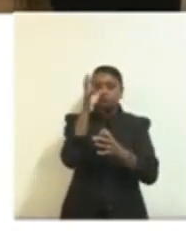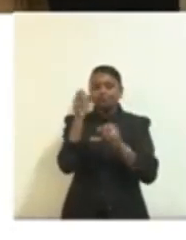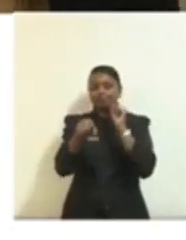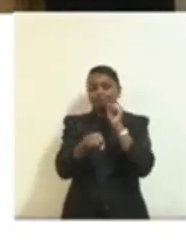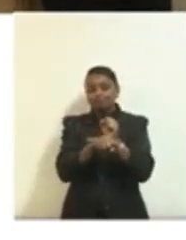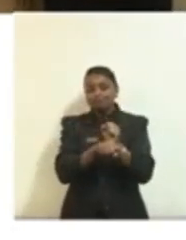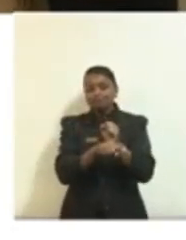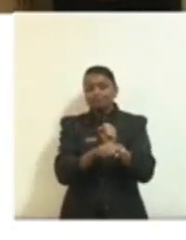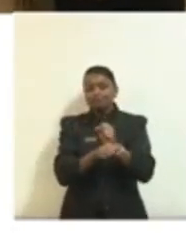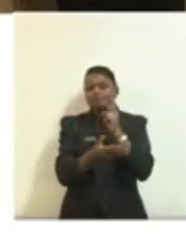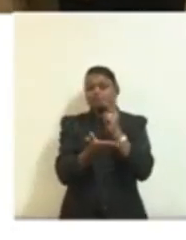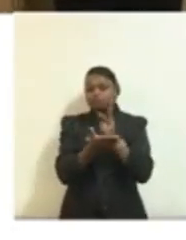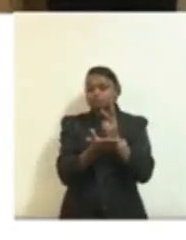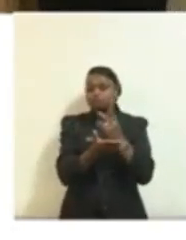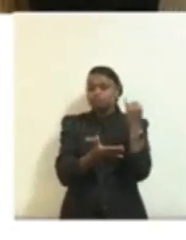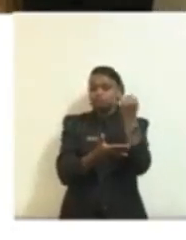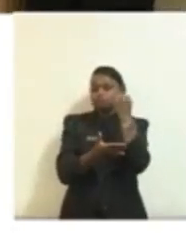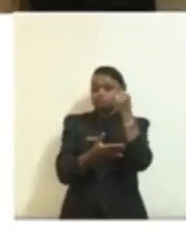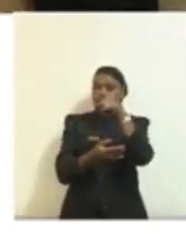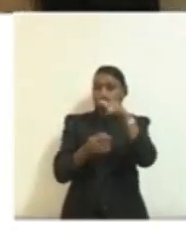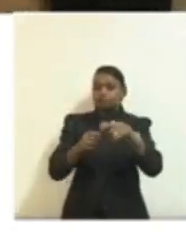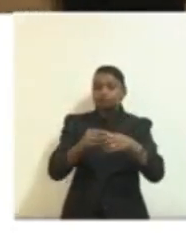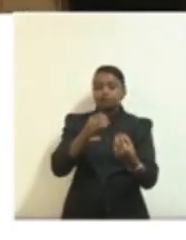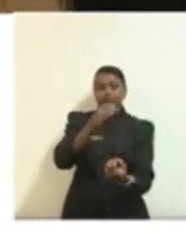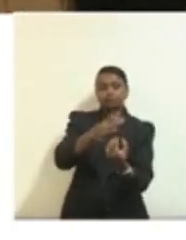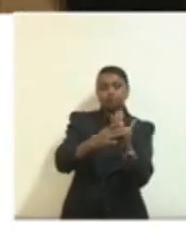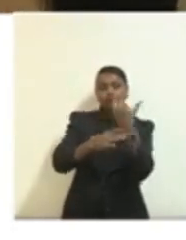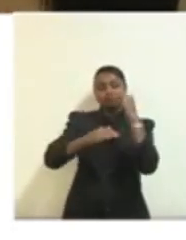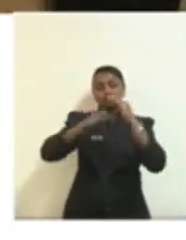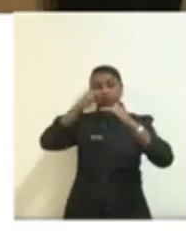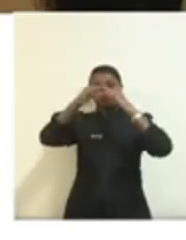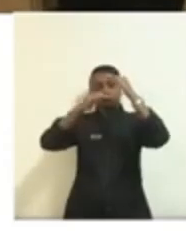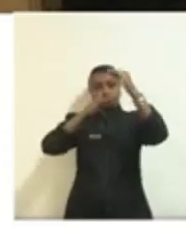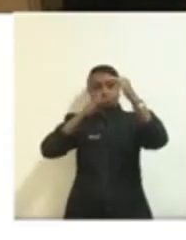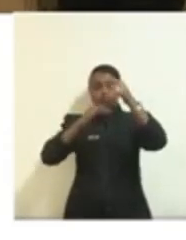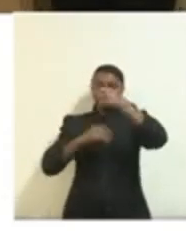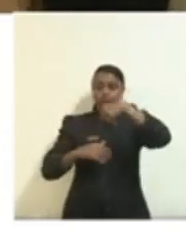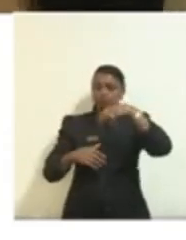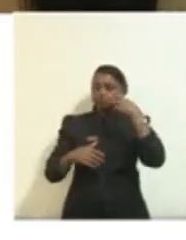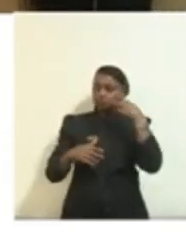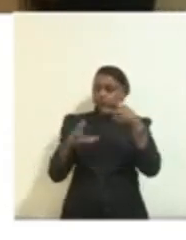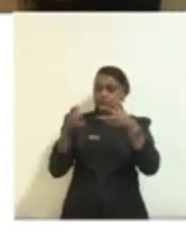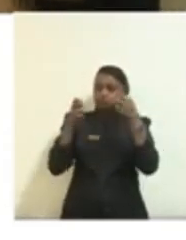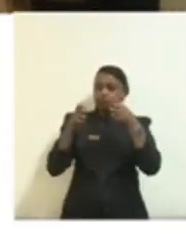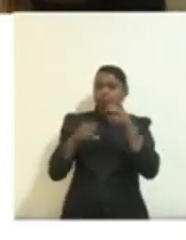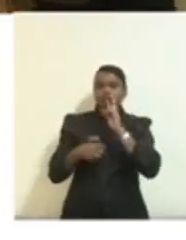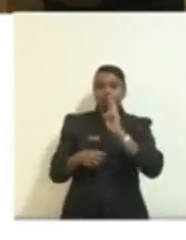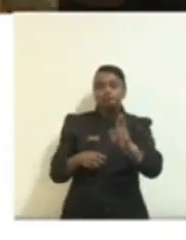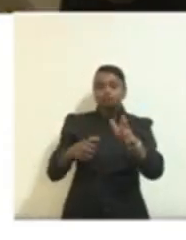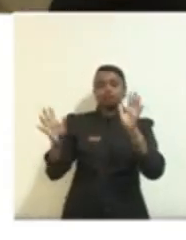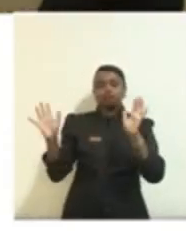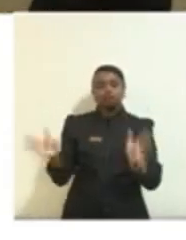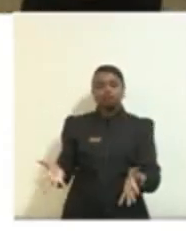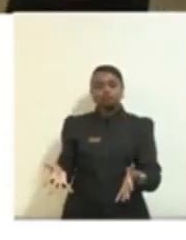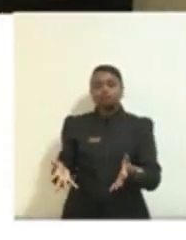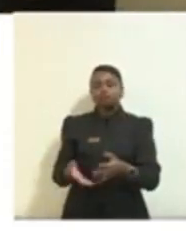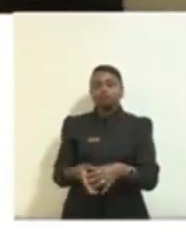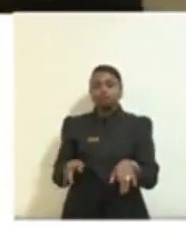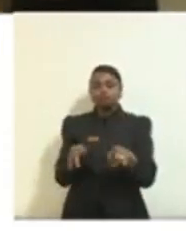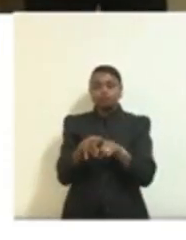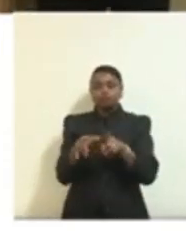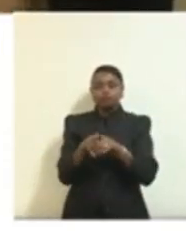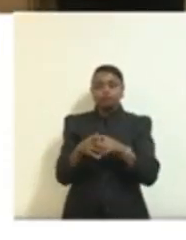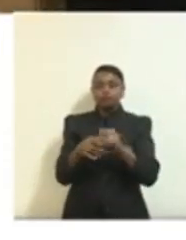lenhosos, mas não campo. Tá? Isso é resultado já bastante robusto que nós obtivemos. Tá? E a questão das